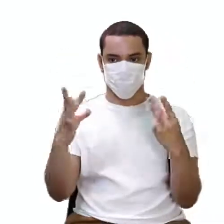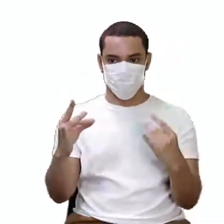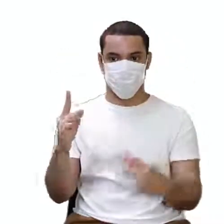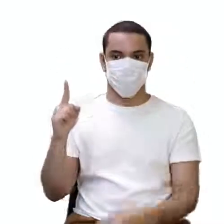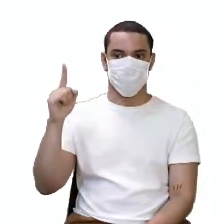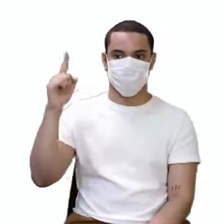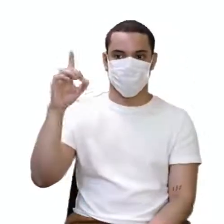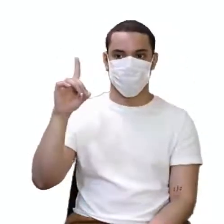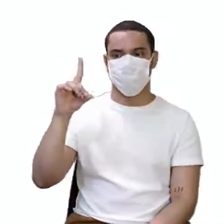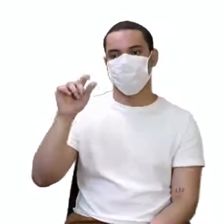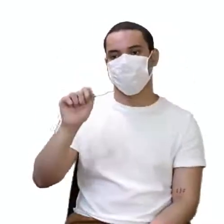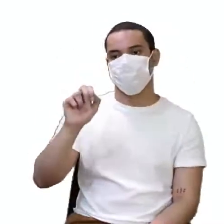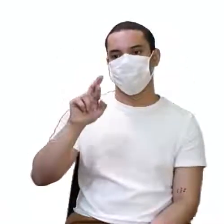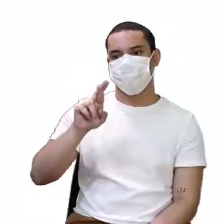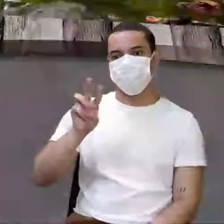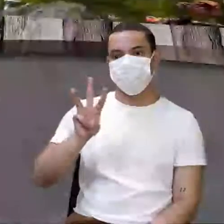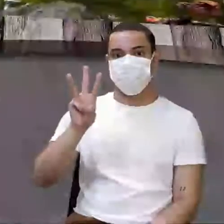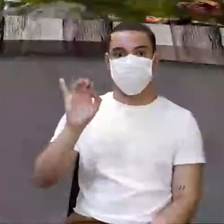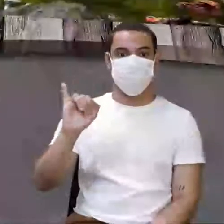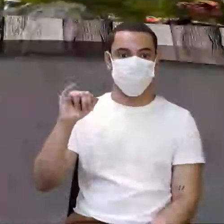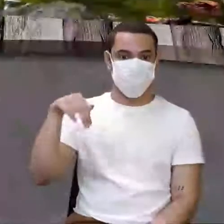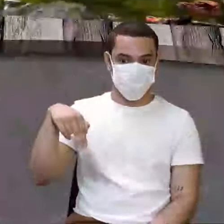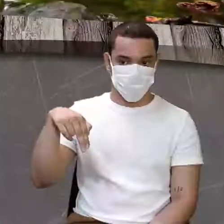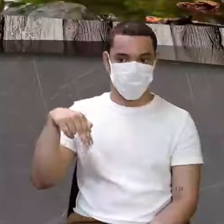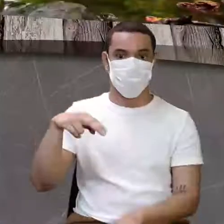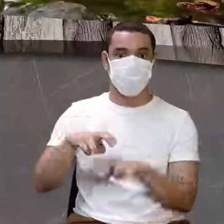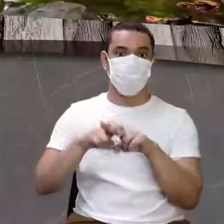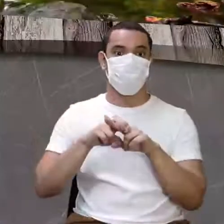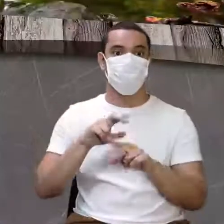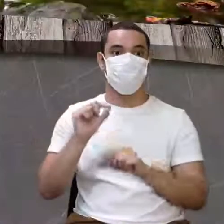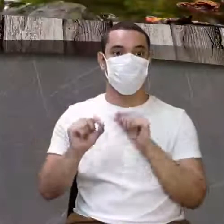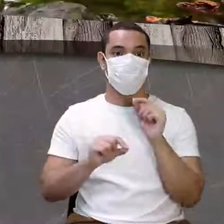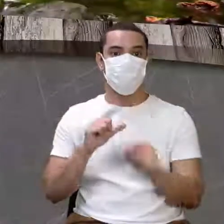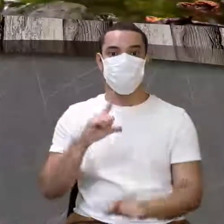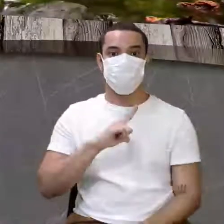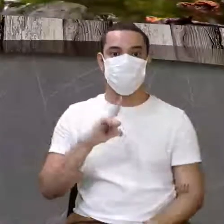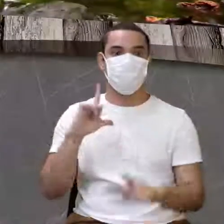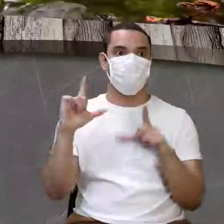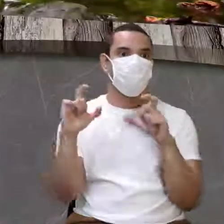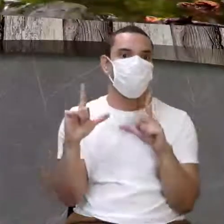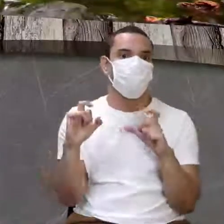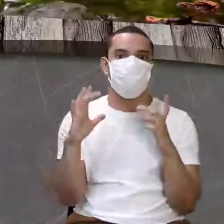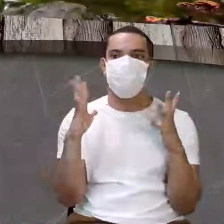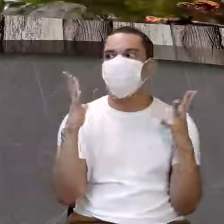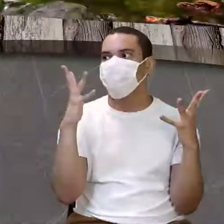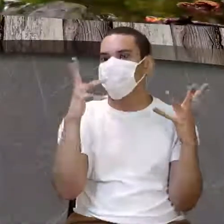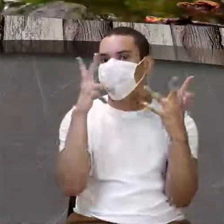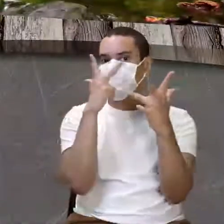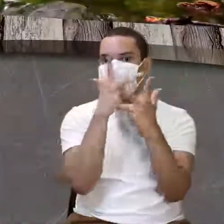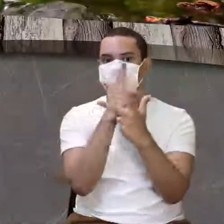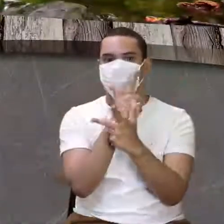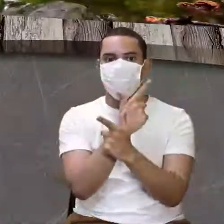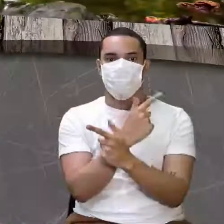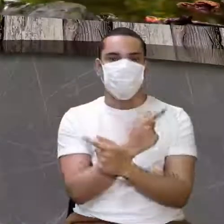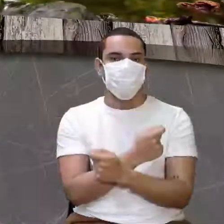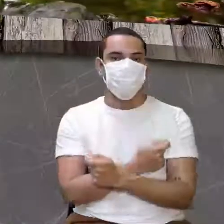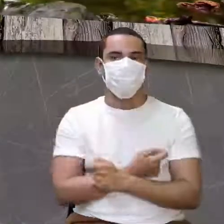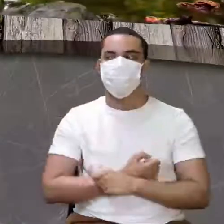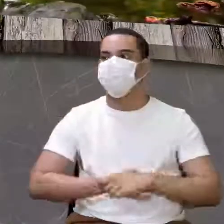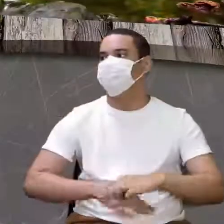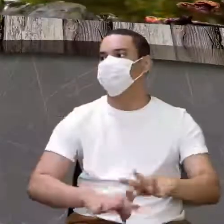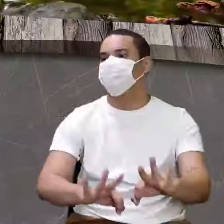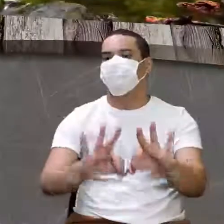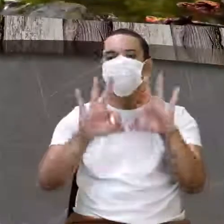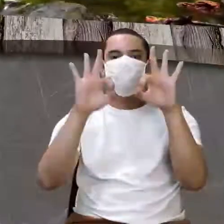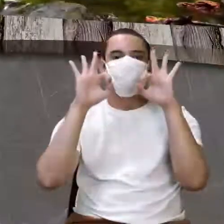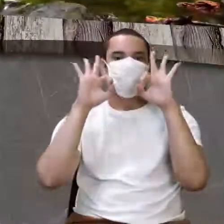Darwin. Então, querido aluno, aí a gente tem a imagem belíssima, eu acho linda a